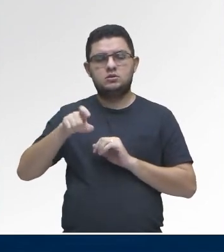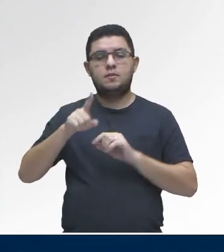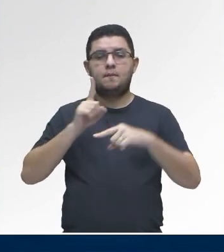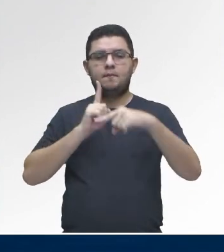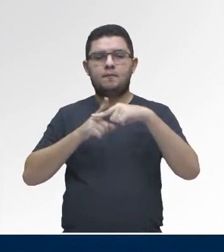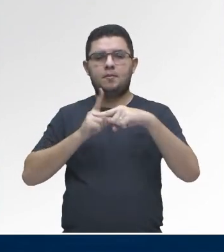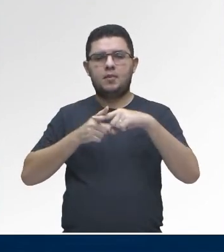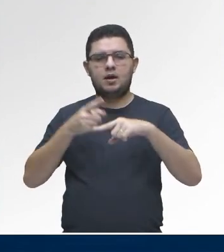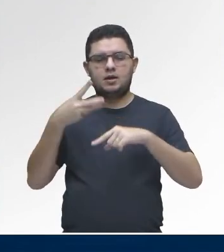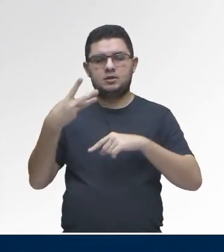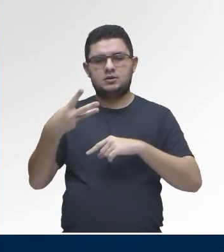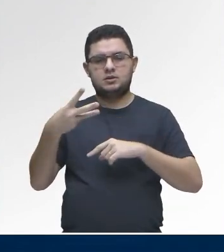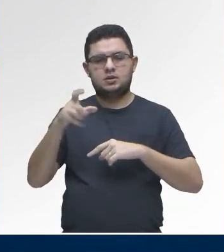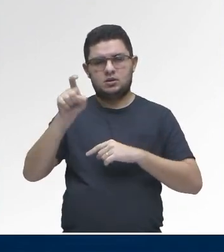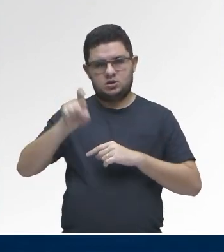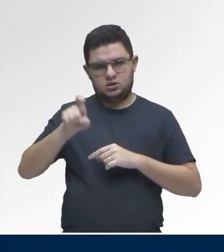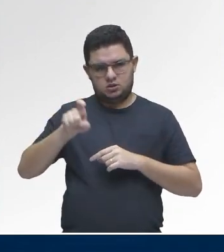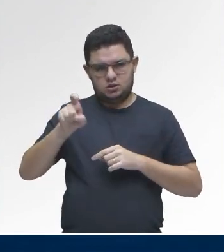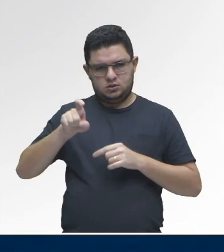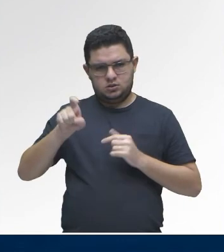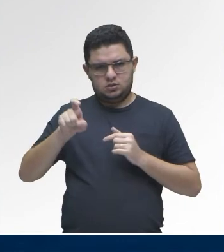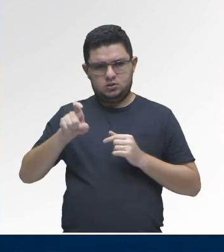17x mais